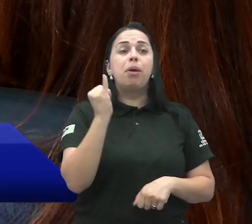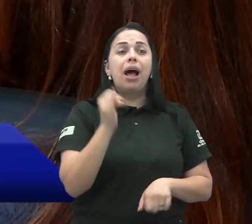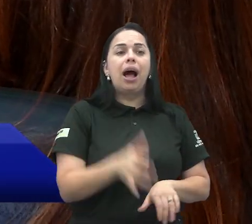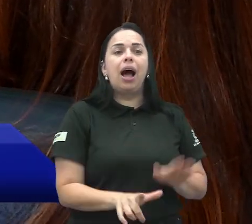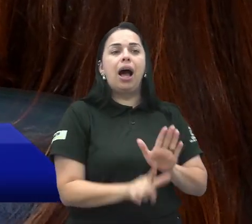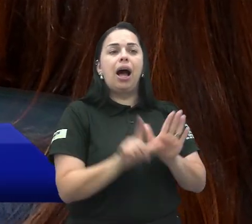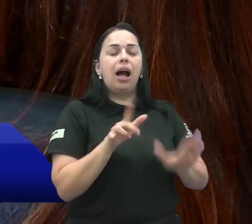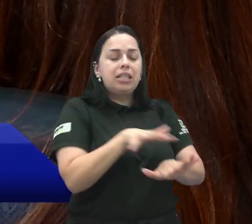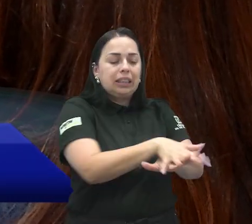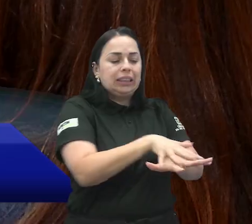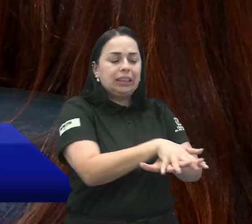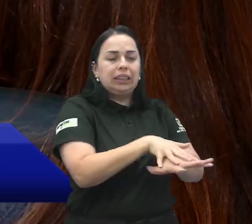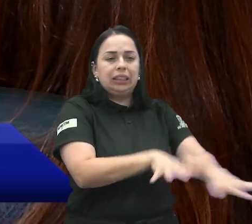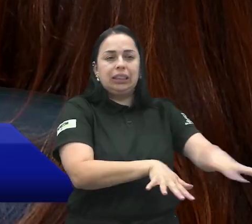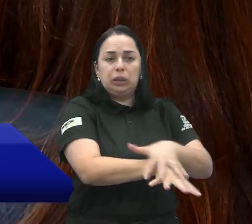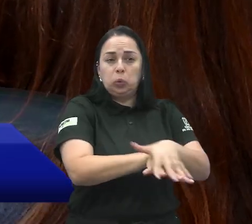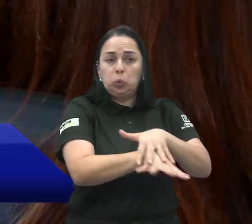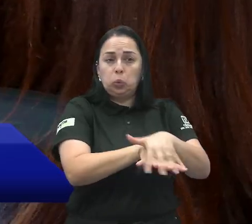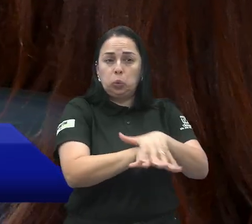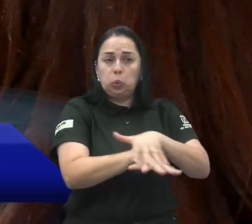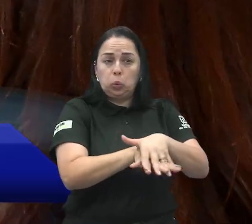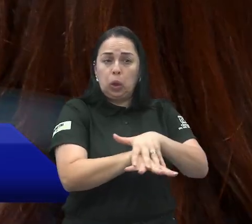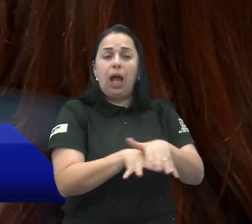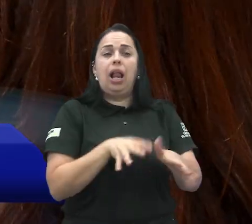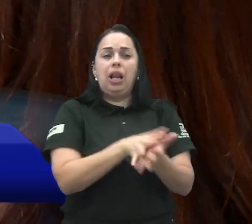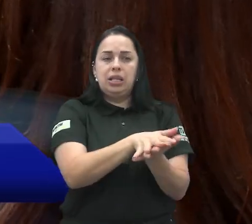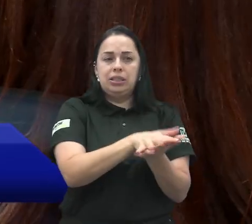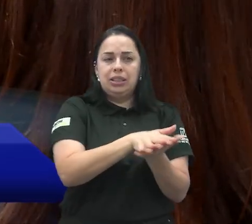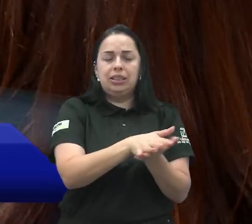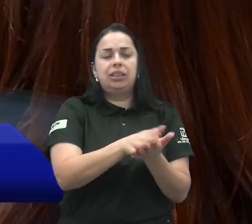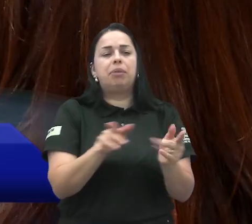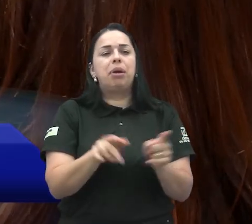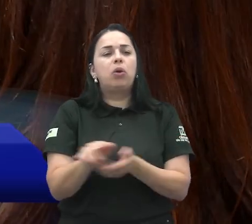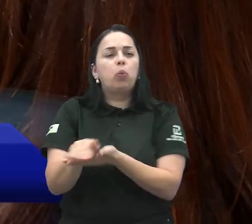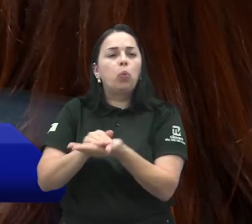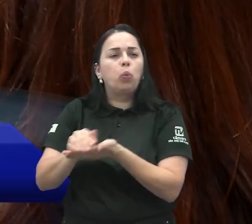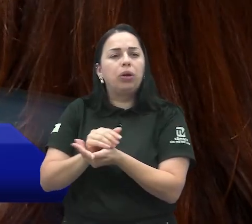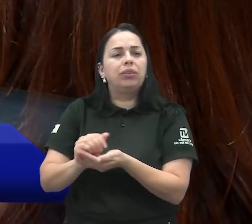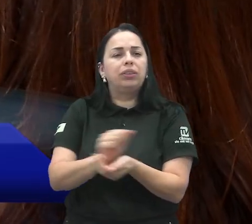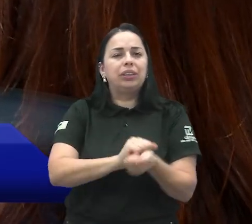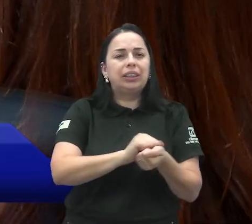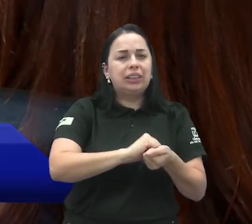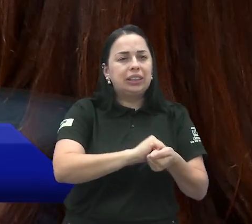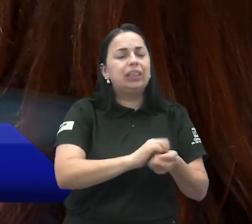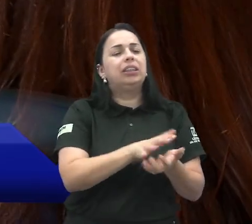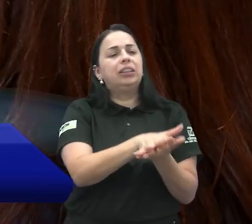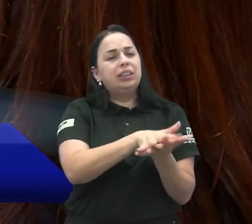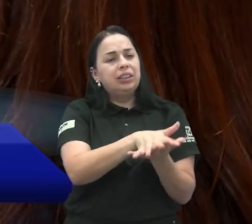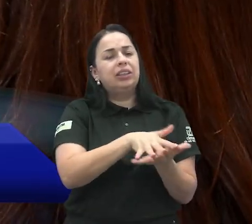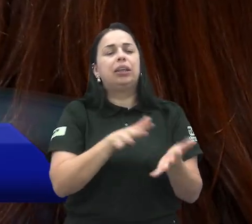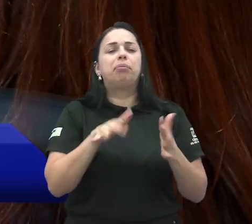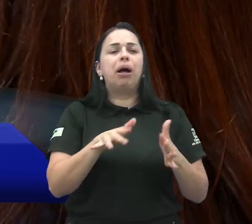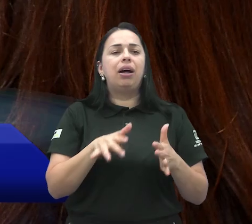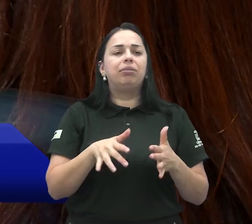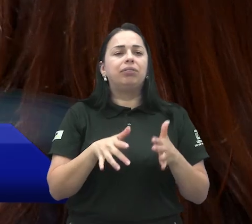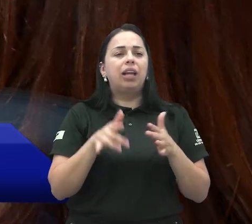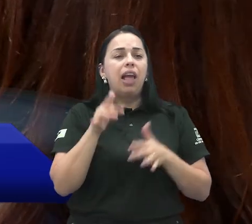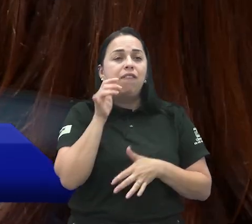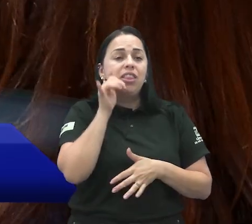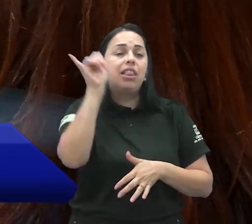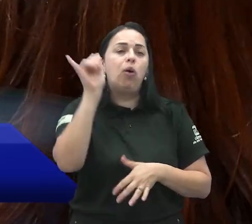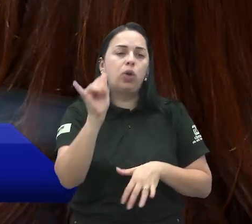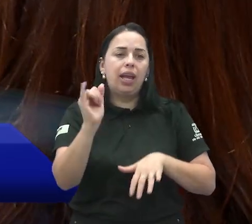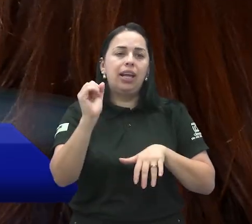importante que o paciente lava abundantemente com bastante água e use um sabonete neutro ou um detergente